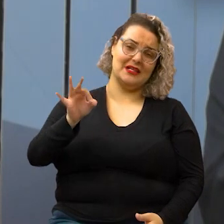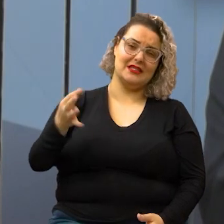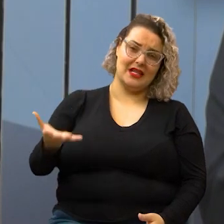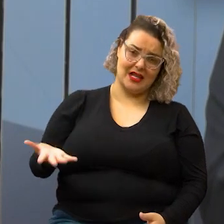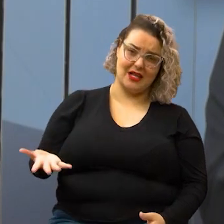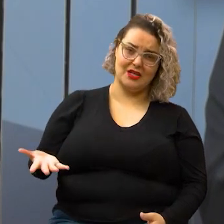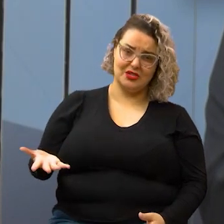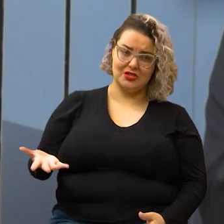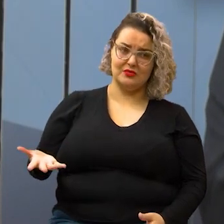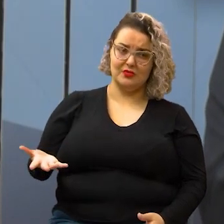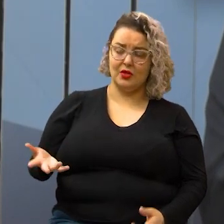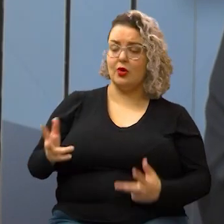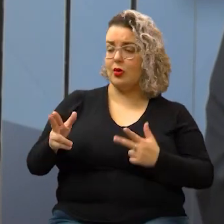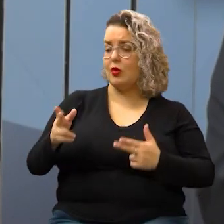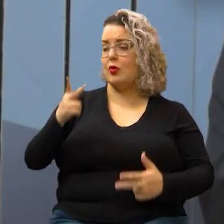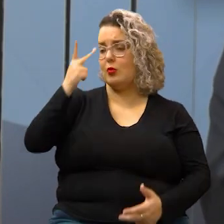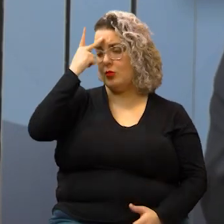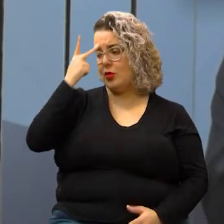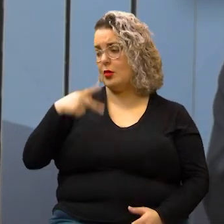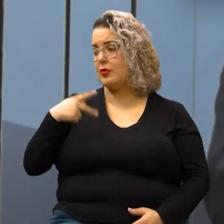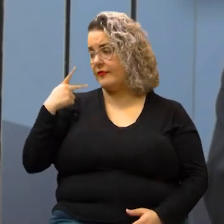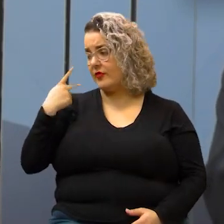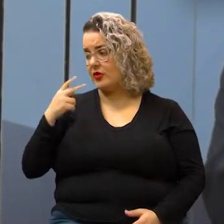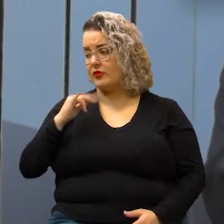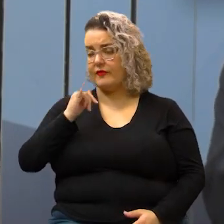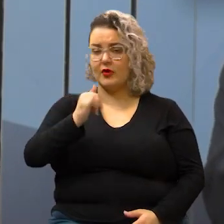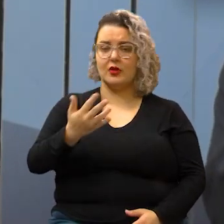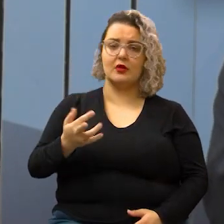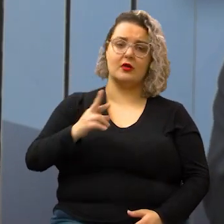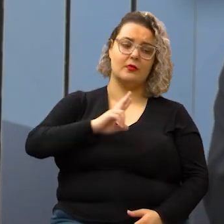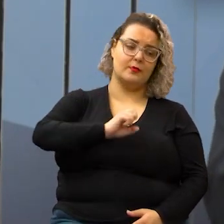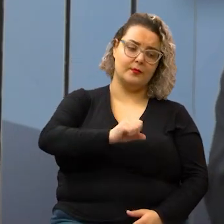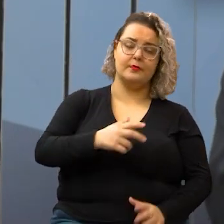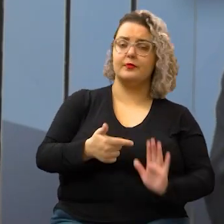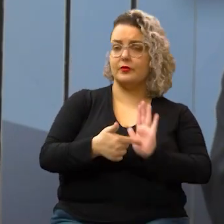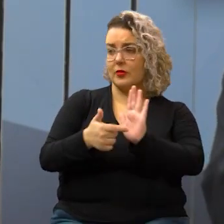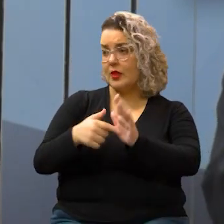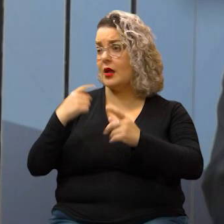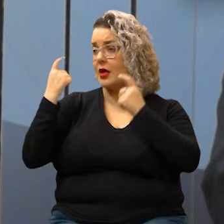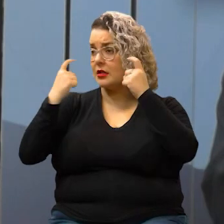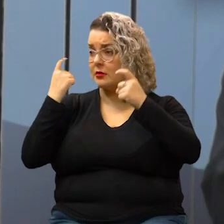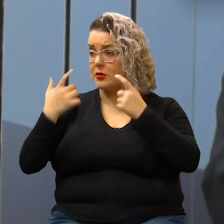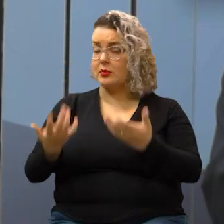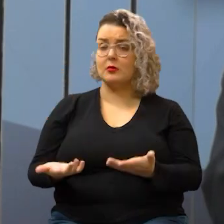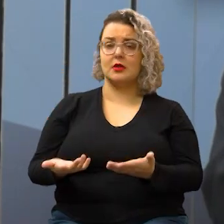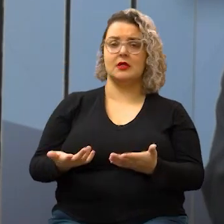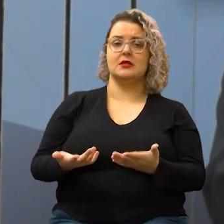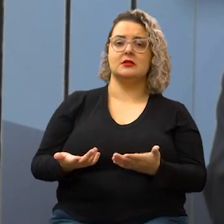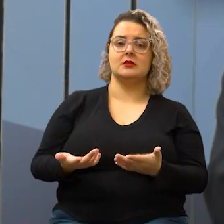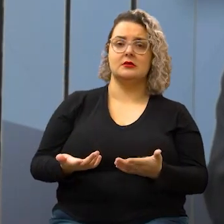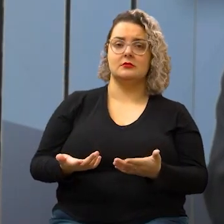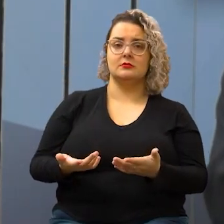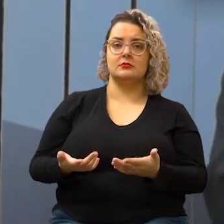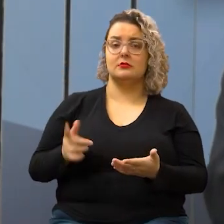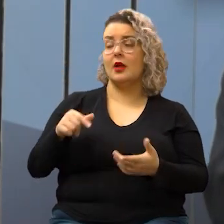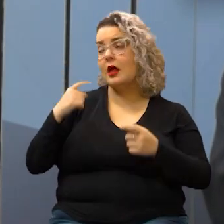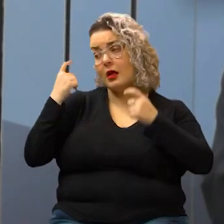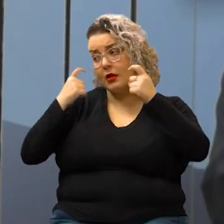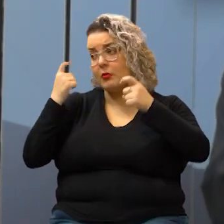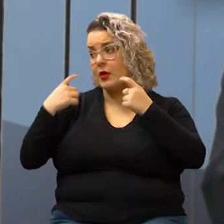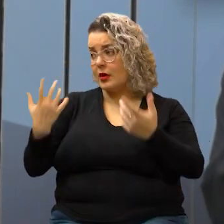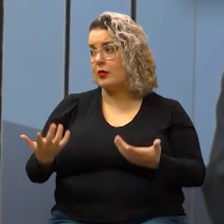certamente, como o próprio vereador, né, Rossini demonstrou essa preocupação, ela está